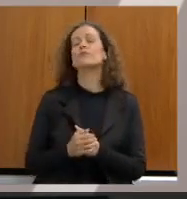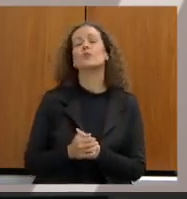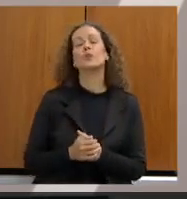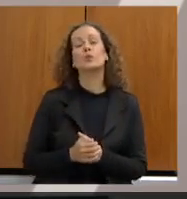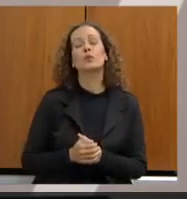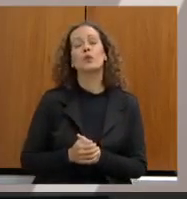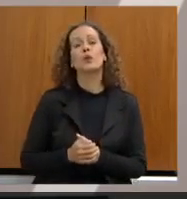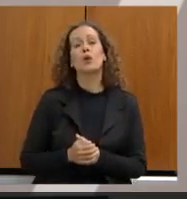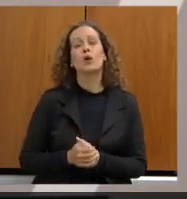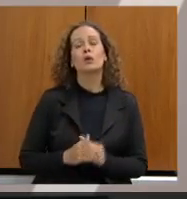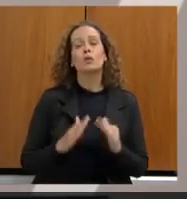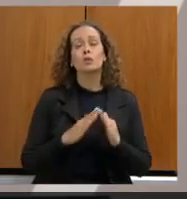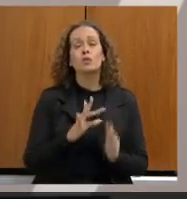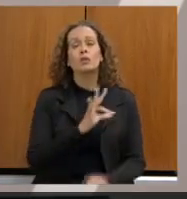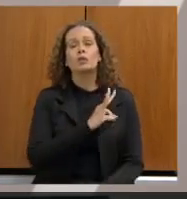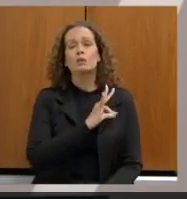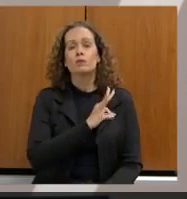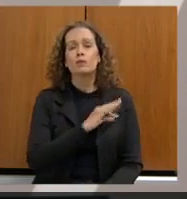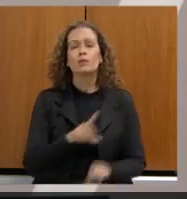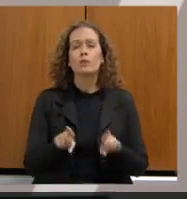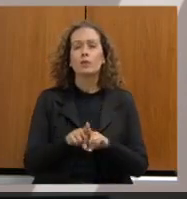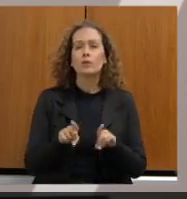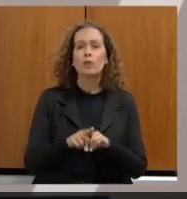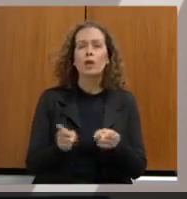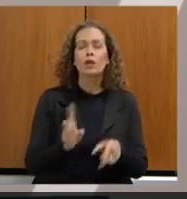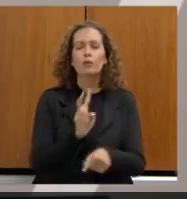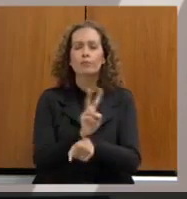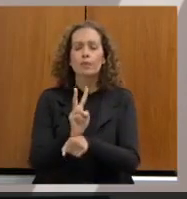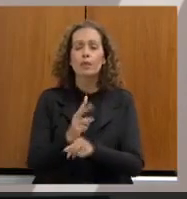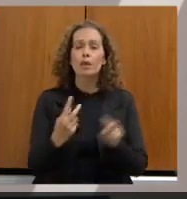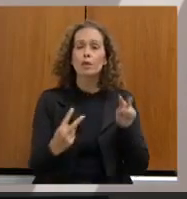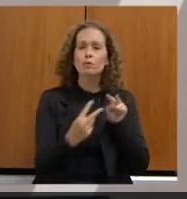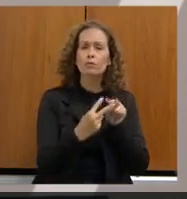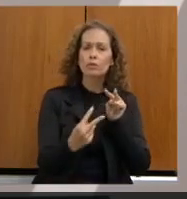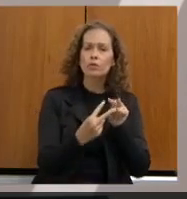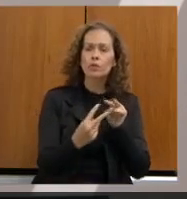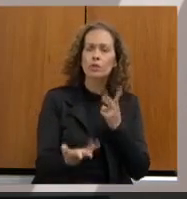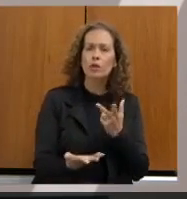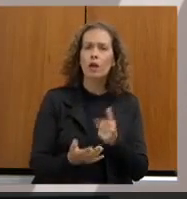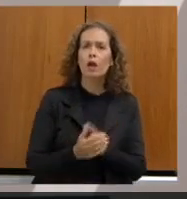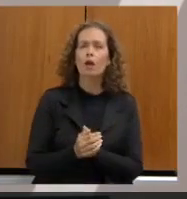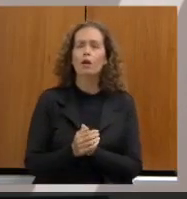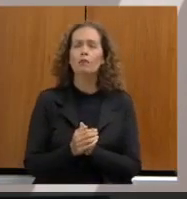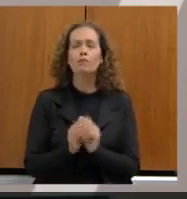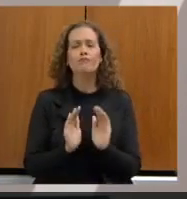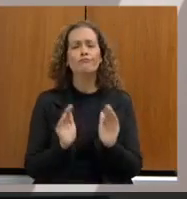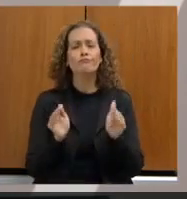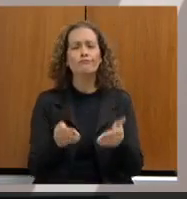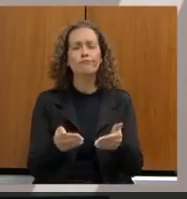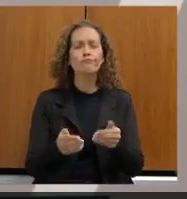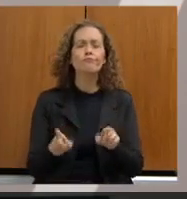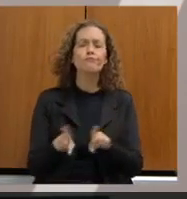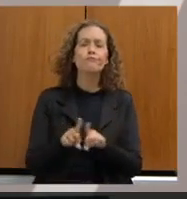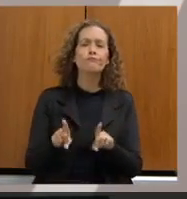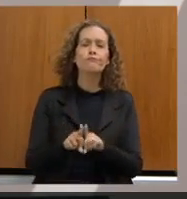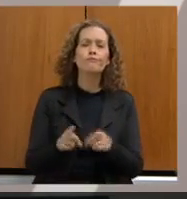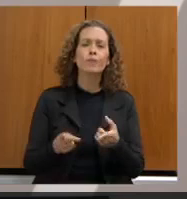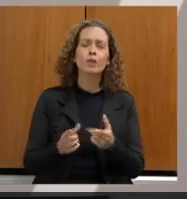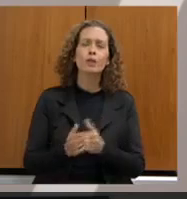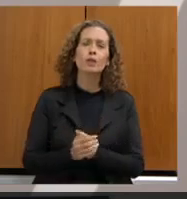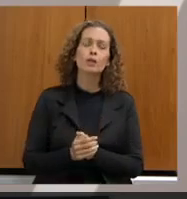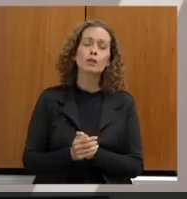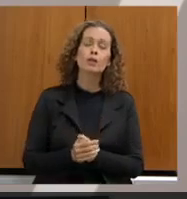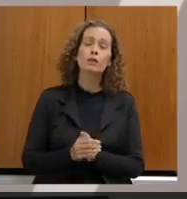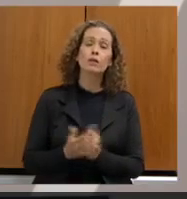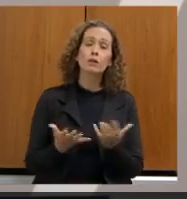ganha porque pode focar aqueles Delegados que tem mais tino para plantão digital tipo foca em nele e aqueles que querem para expediente